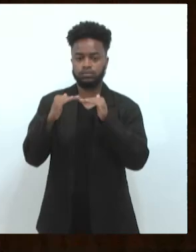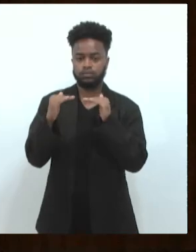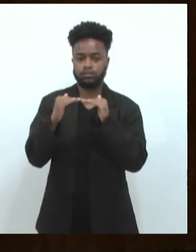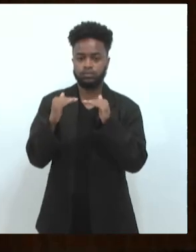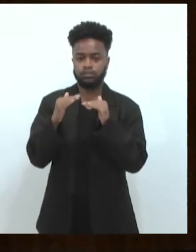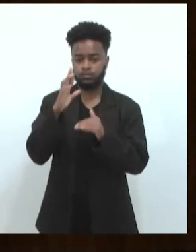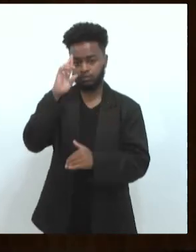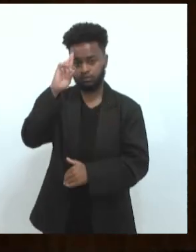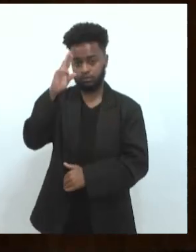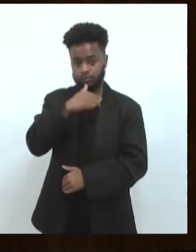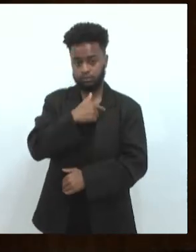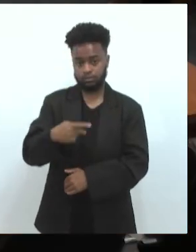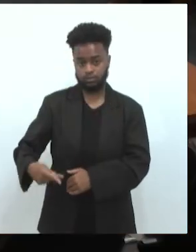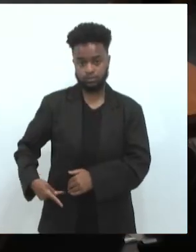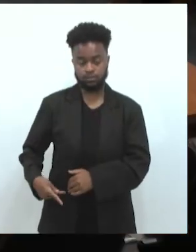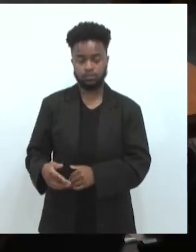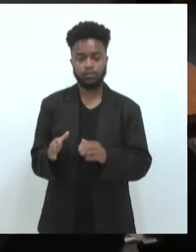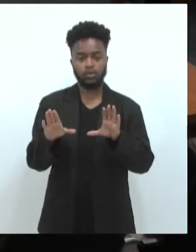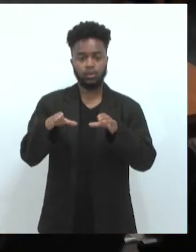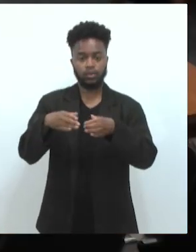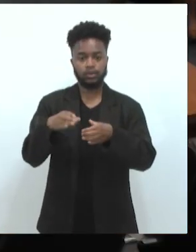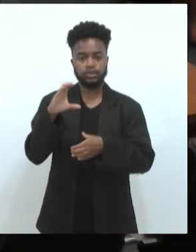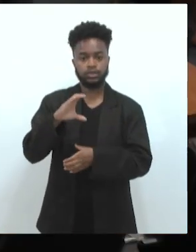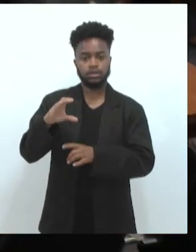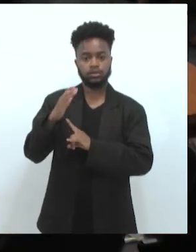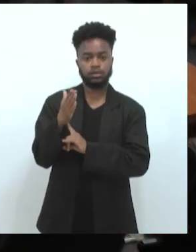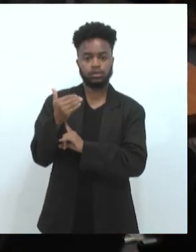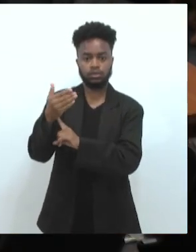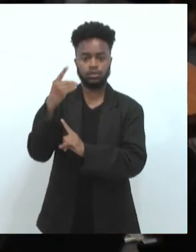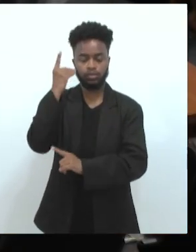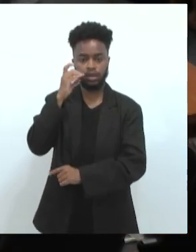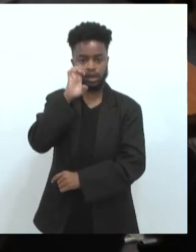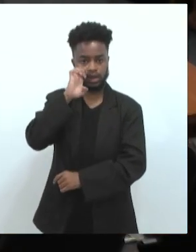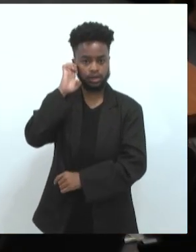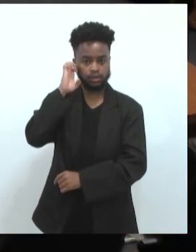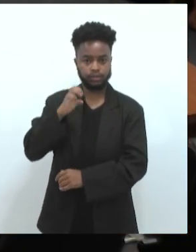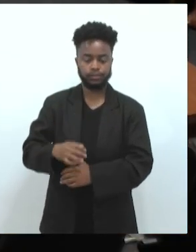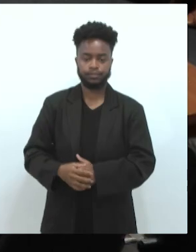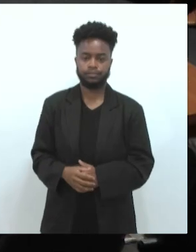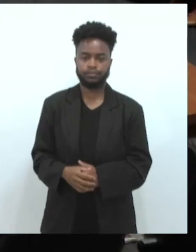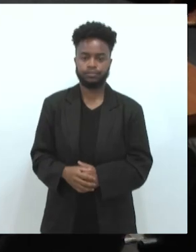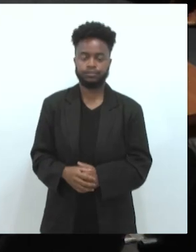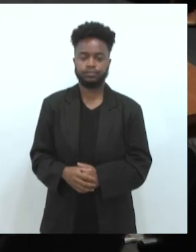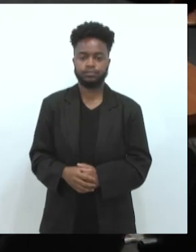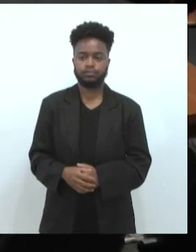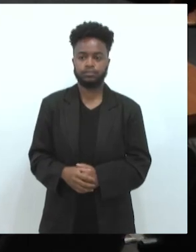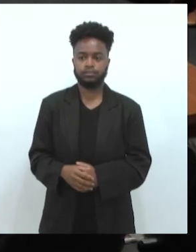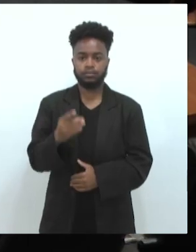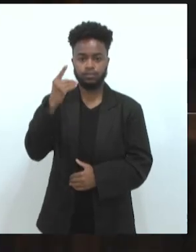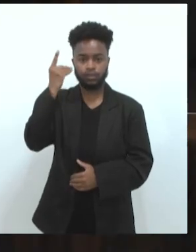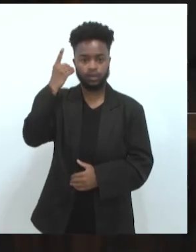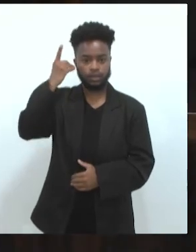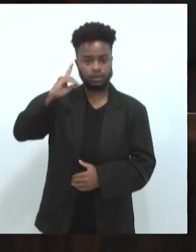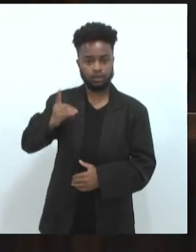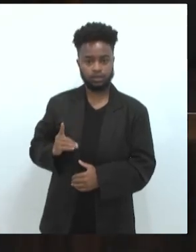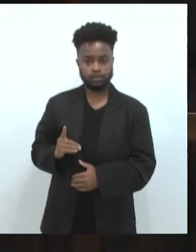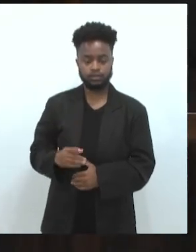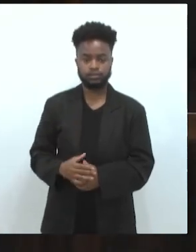Favorável, senhora presidente. Pela Comissão de Ciência e Tecnologia, deputada Élica Takimoto. Deputada Dani Balbi.